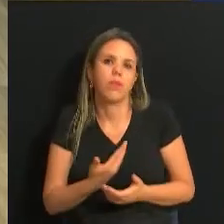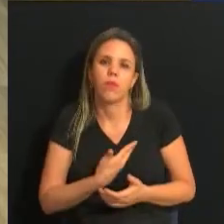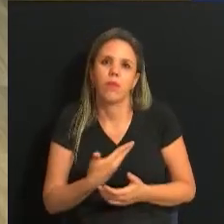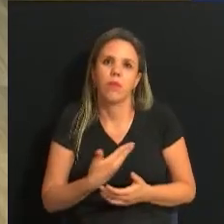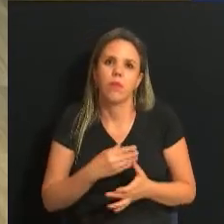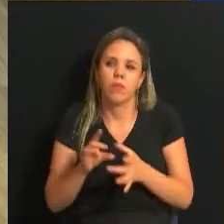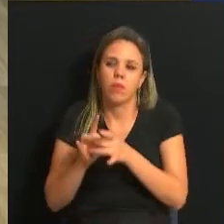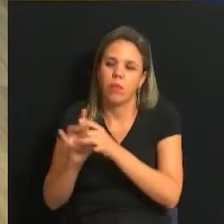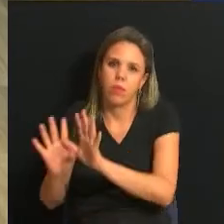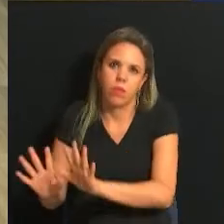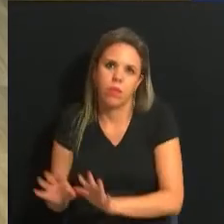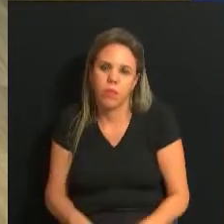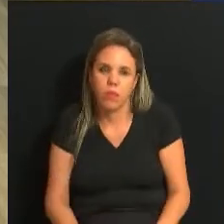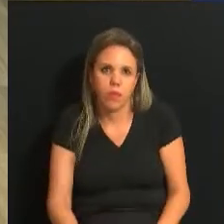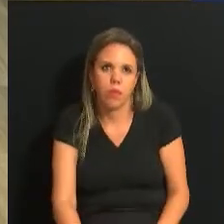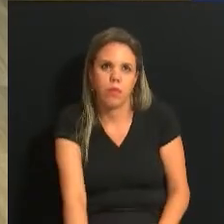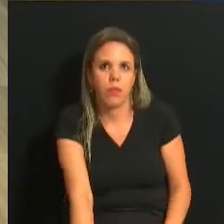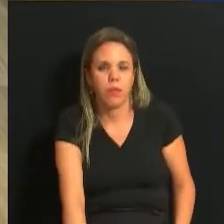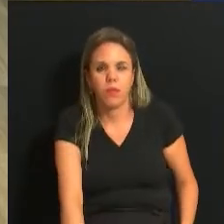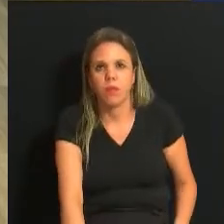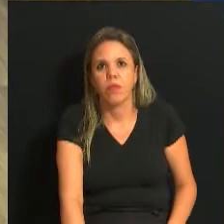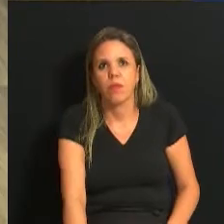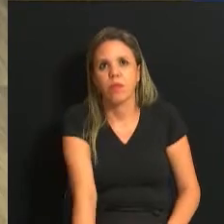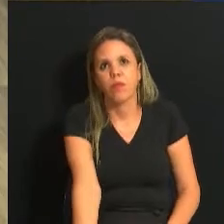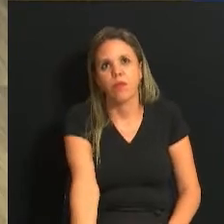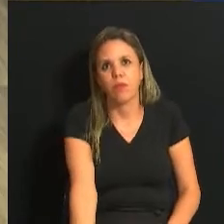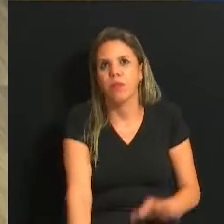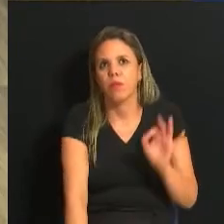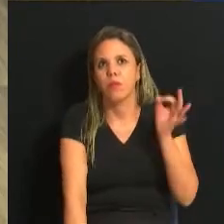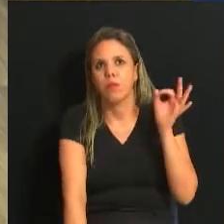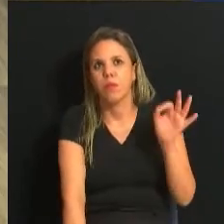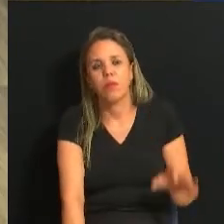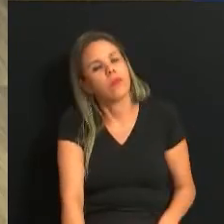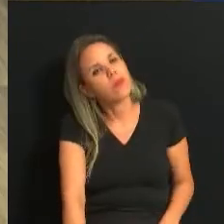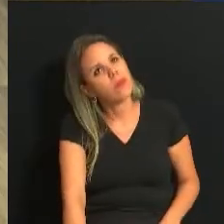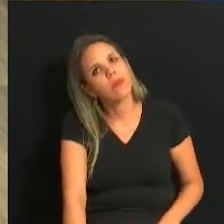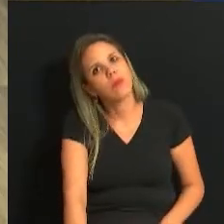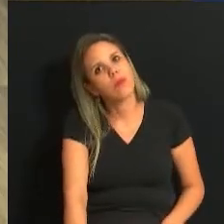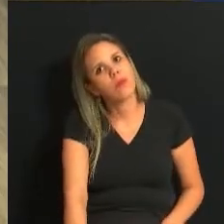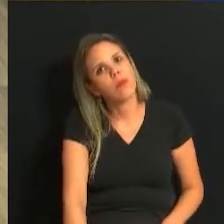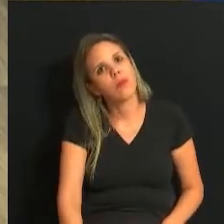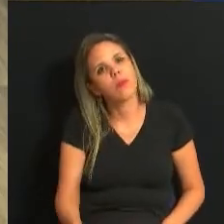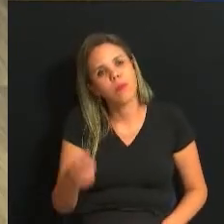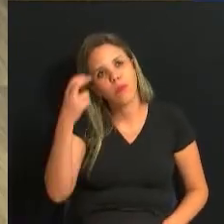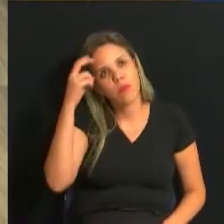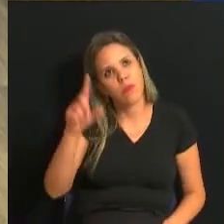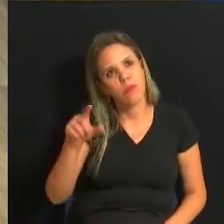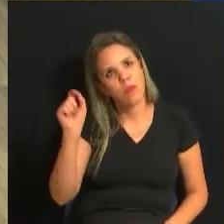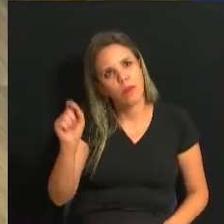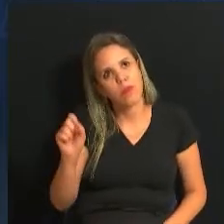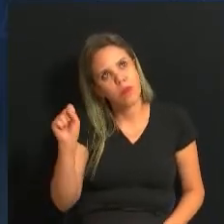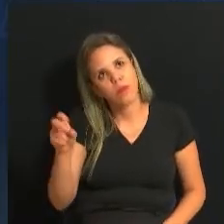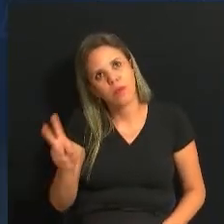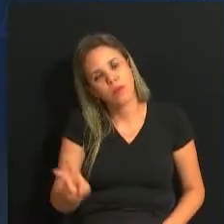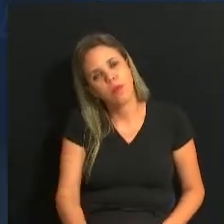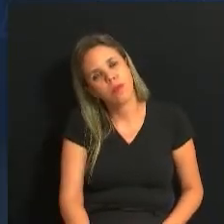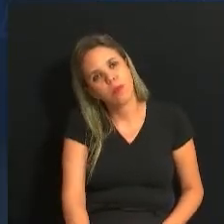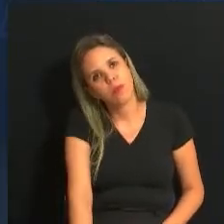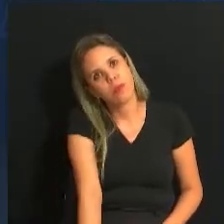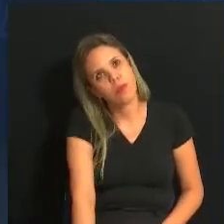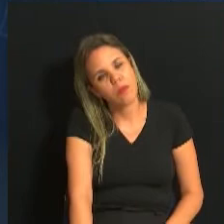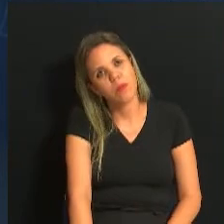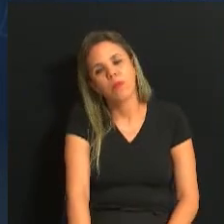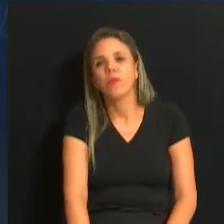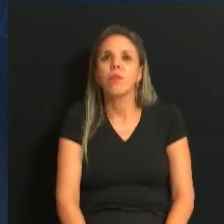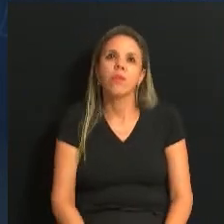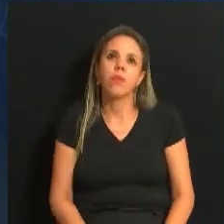deixando um pouquinho mais pro lado. É isso aí. Escolha com sabedoria. Sempre. Ô Sabrina, com